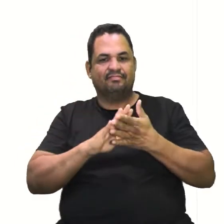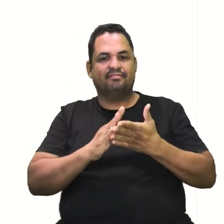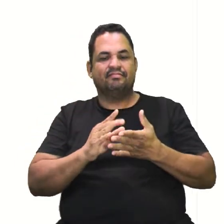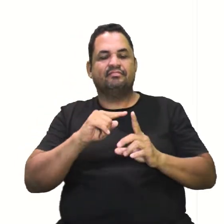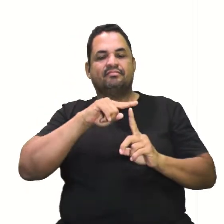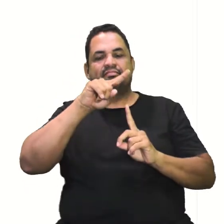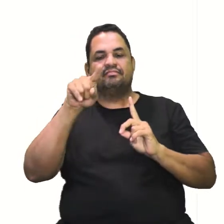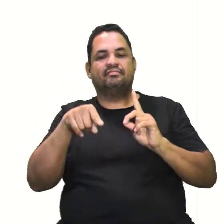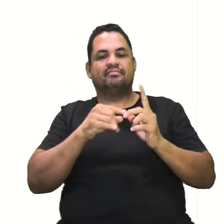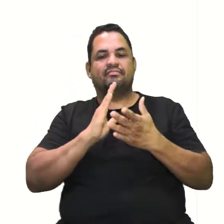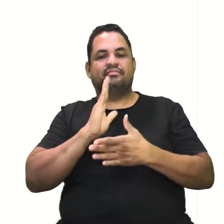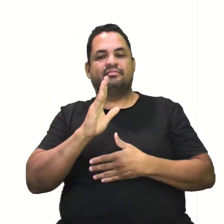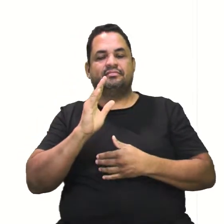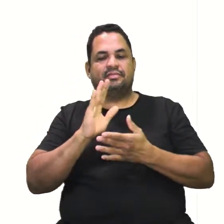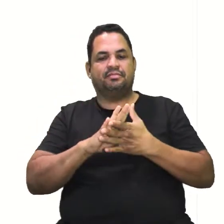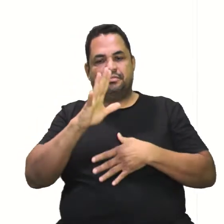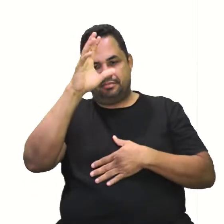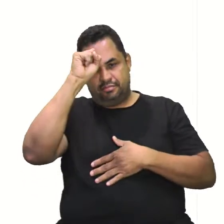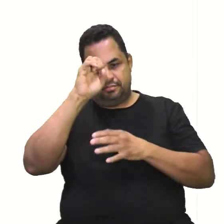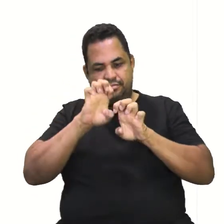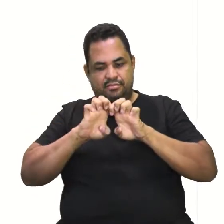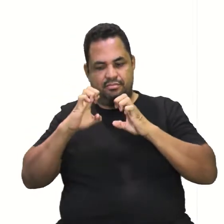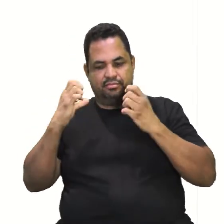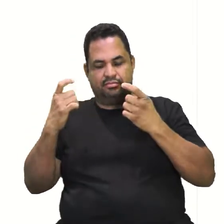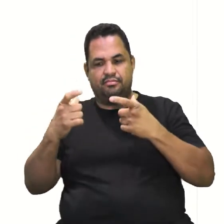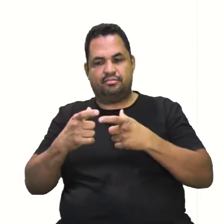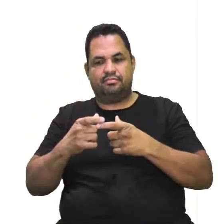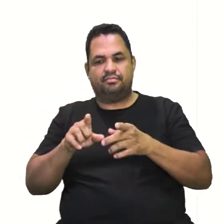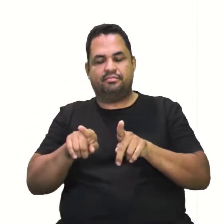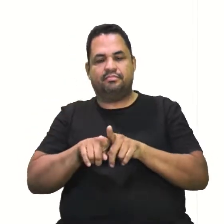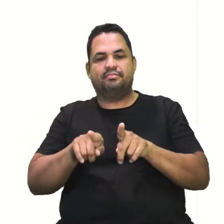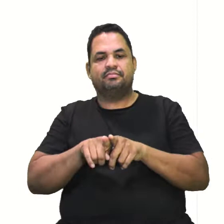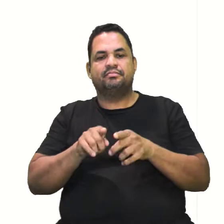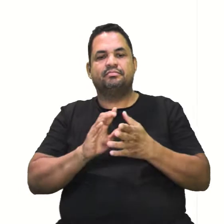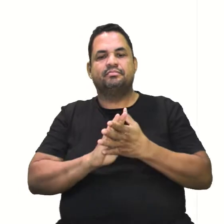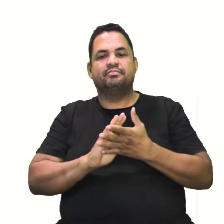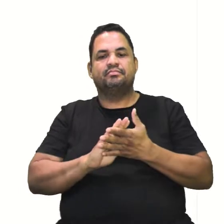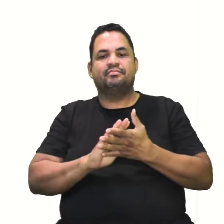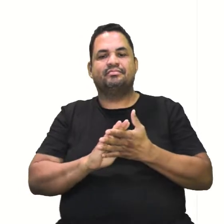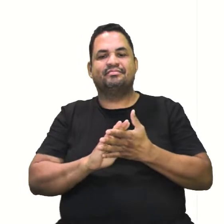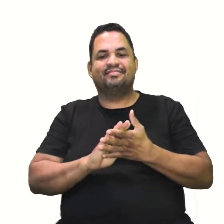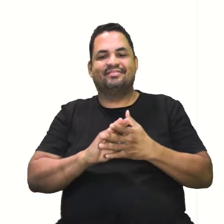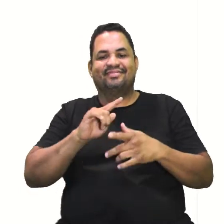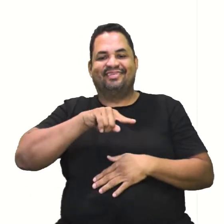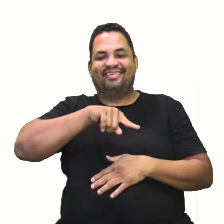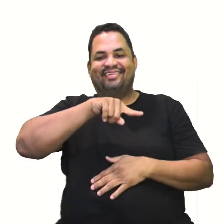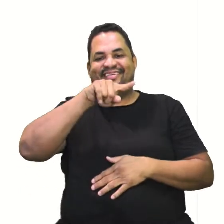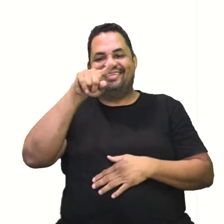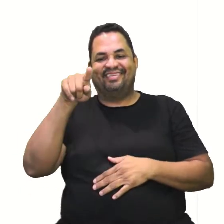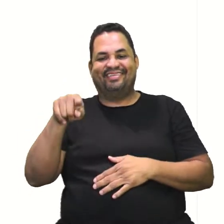a circunferência a gente já compreendeu, a elipse também, a